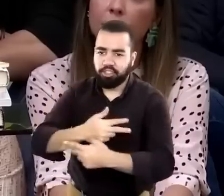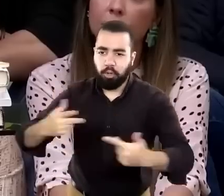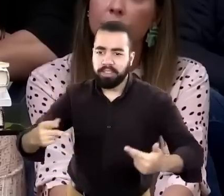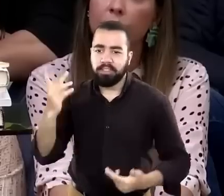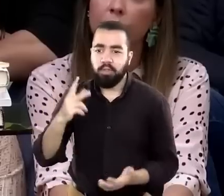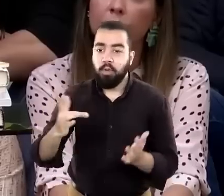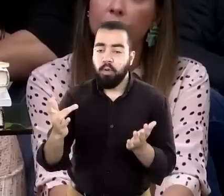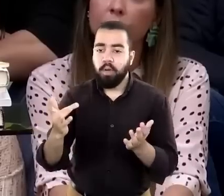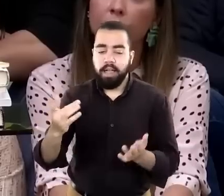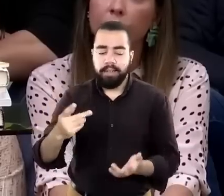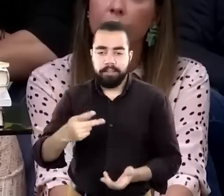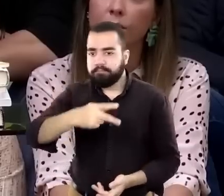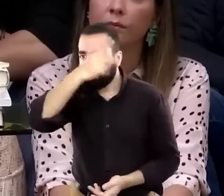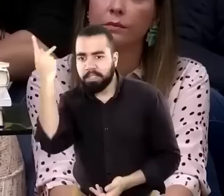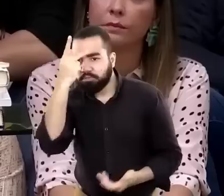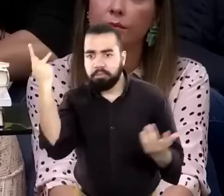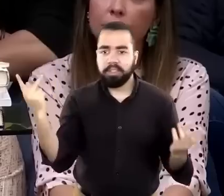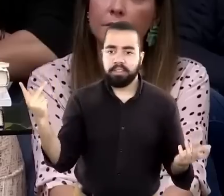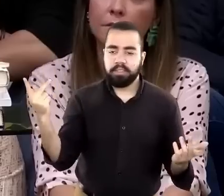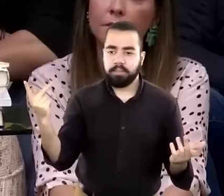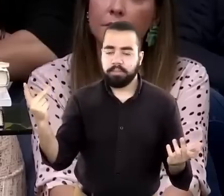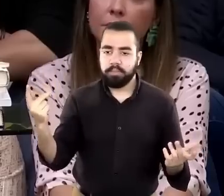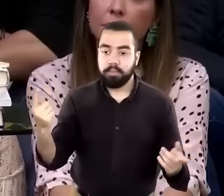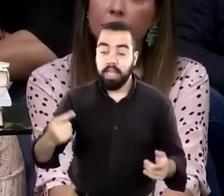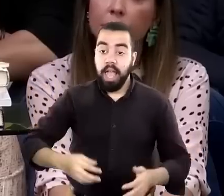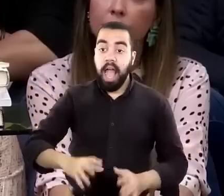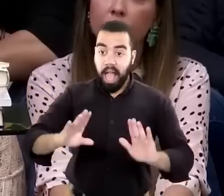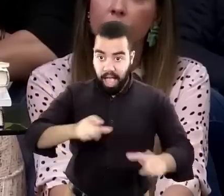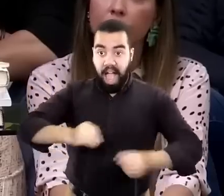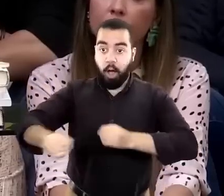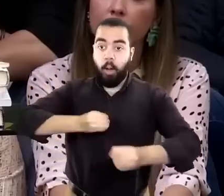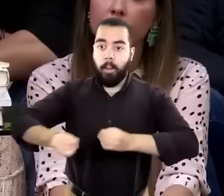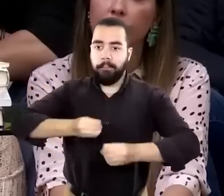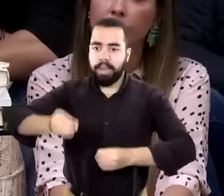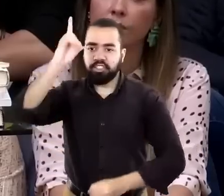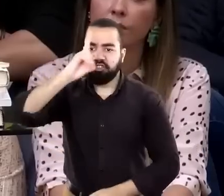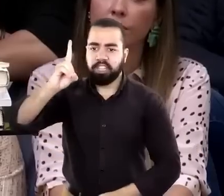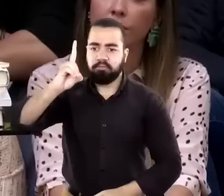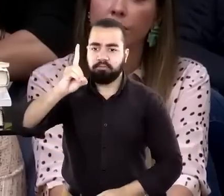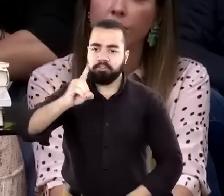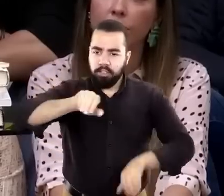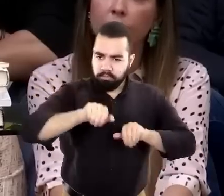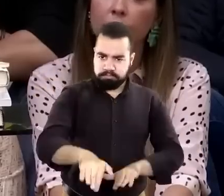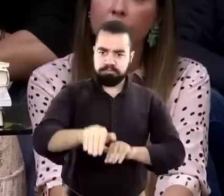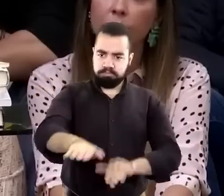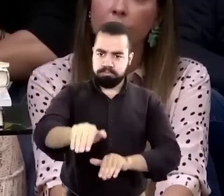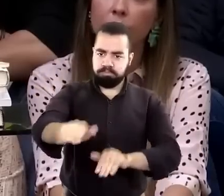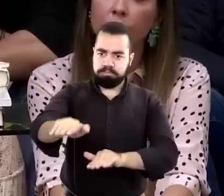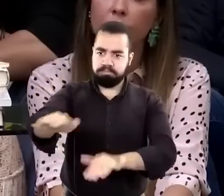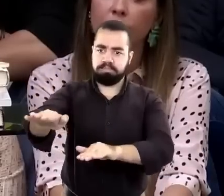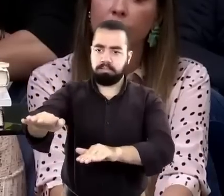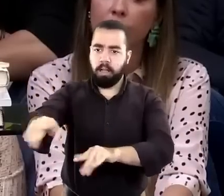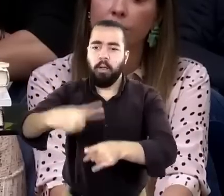próprio Deus há de prover, que a obra de Deus não avança pela força do homem, pelo recurso do homem, mas pela